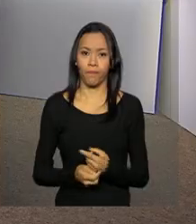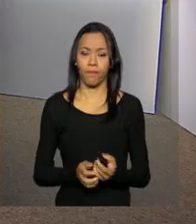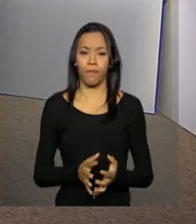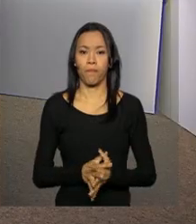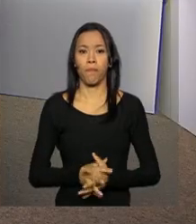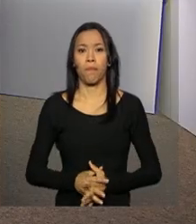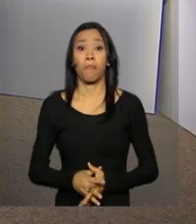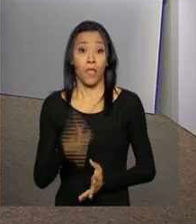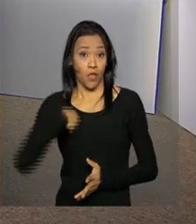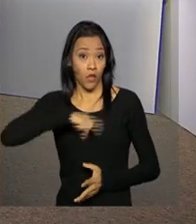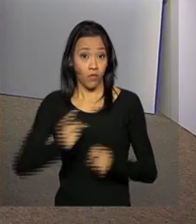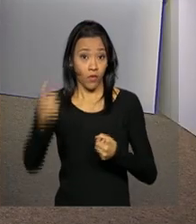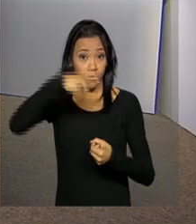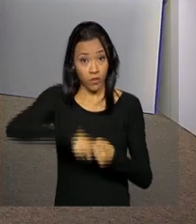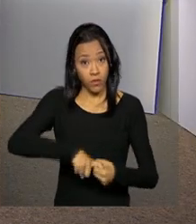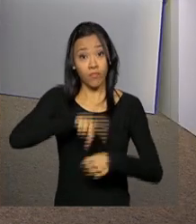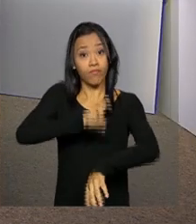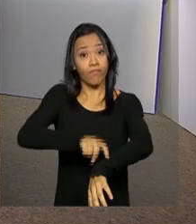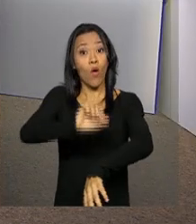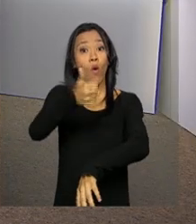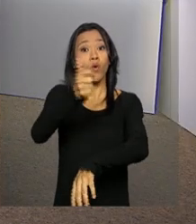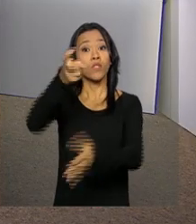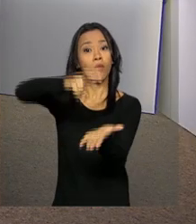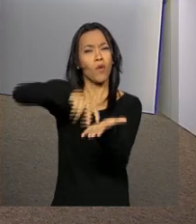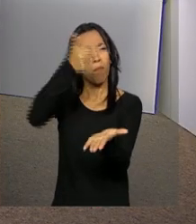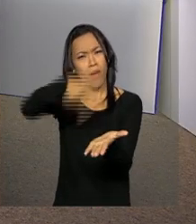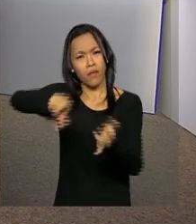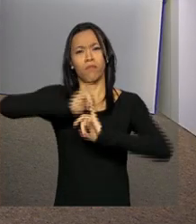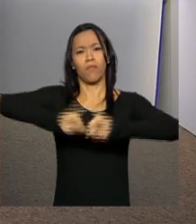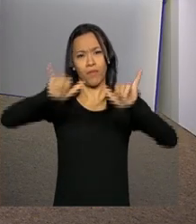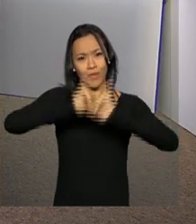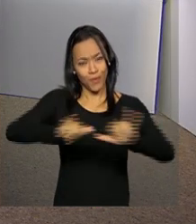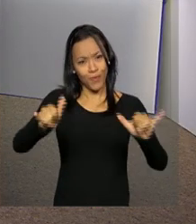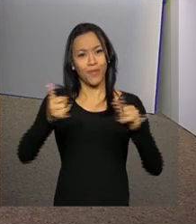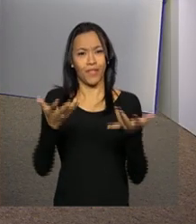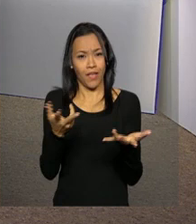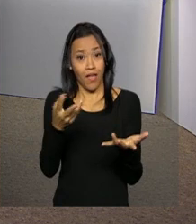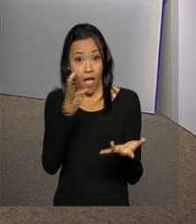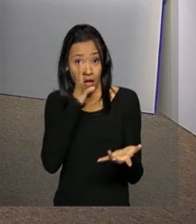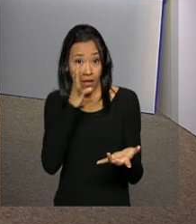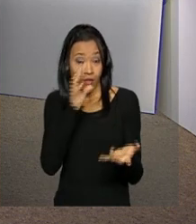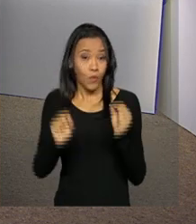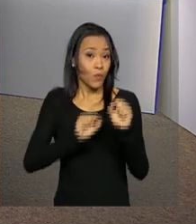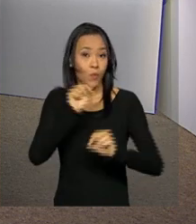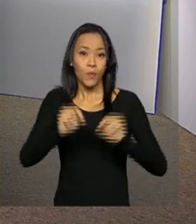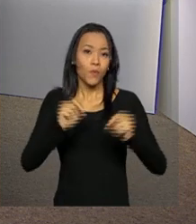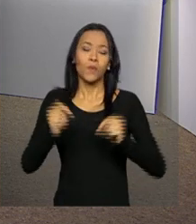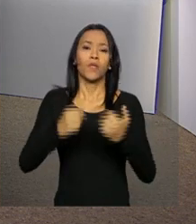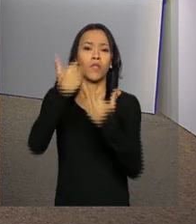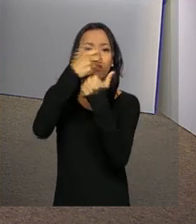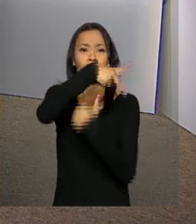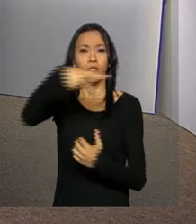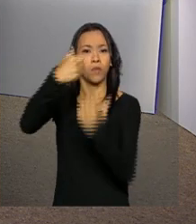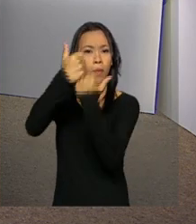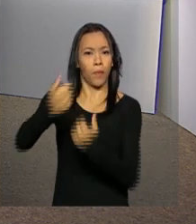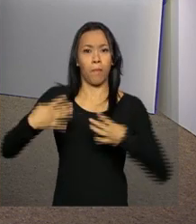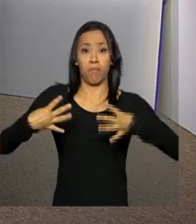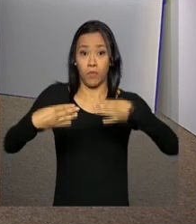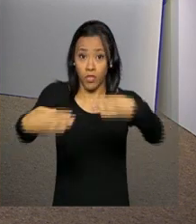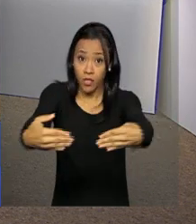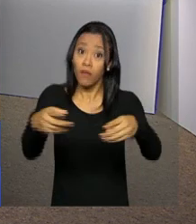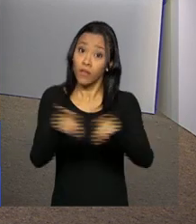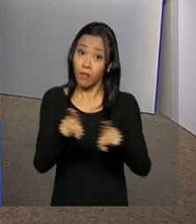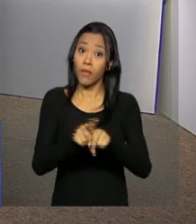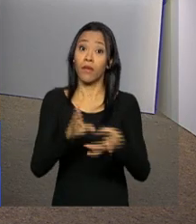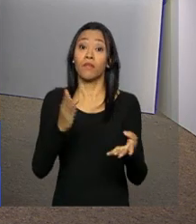saude.gov.br Nós voltamos Logo mais às 11 da manhã com outras informações acompanhe as novidades do executivo Federal também em nossas